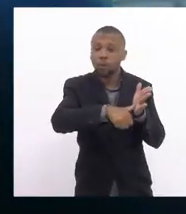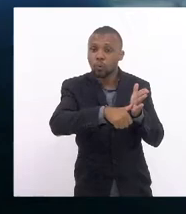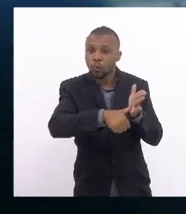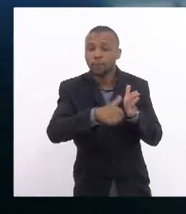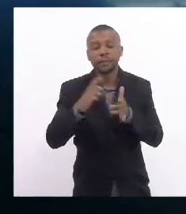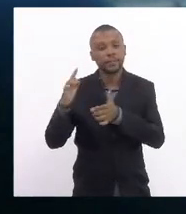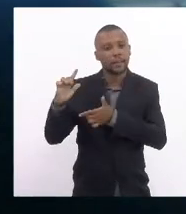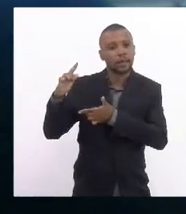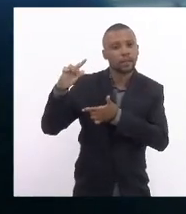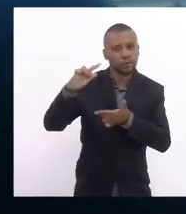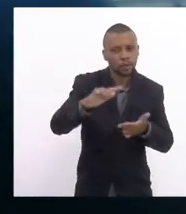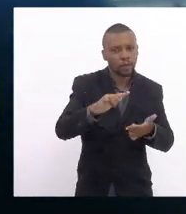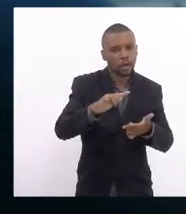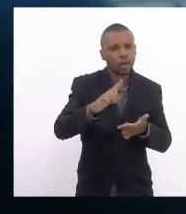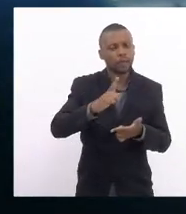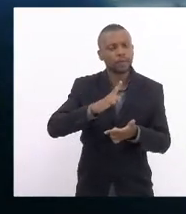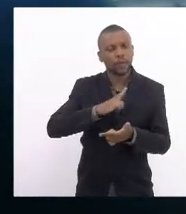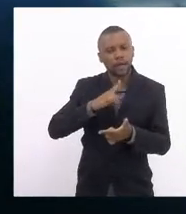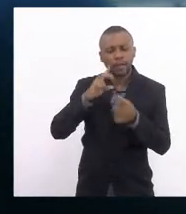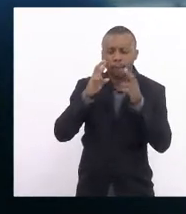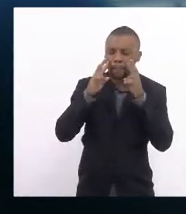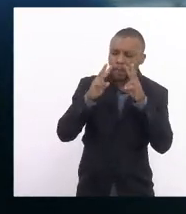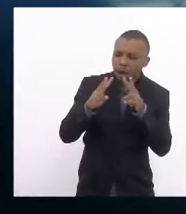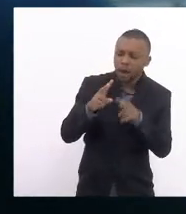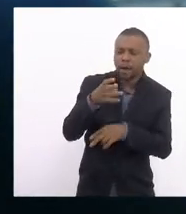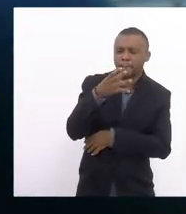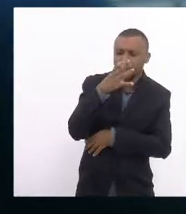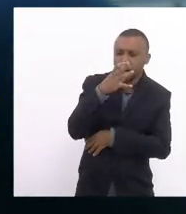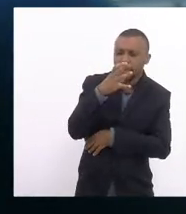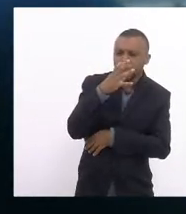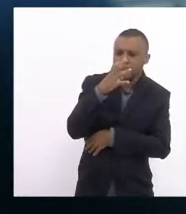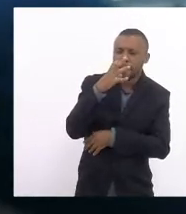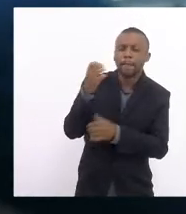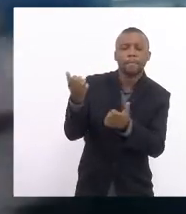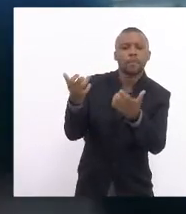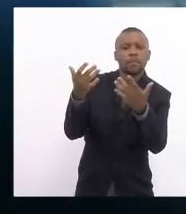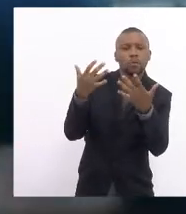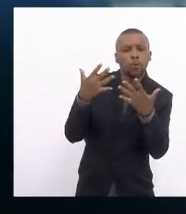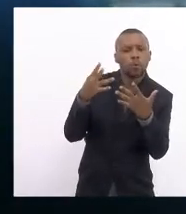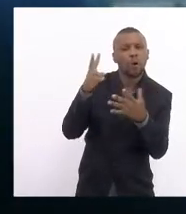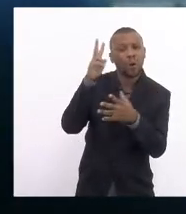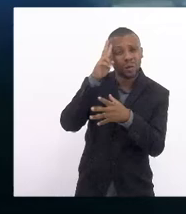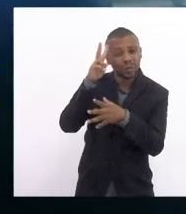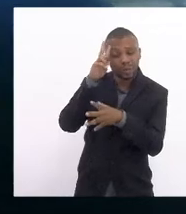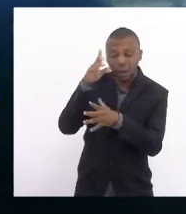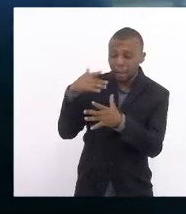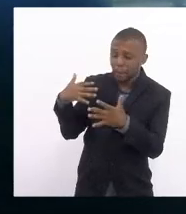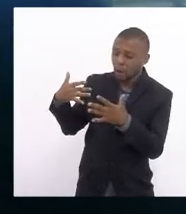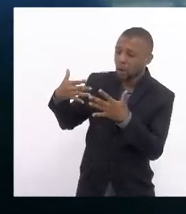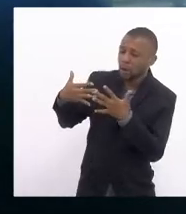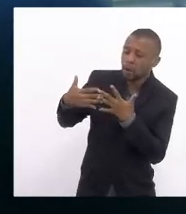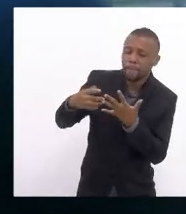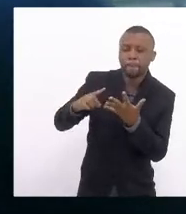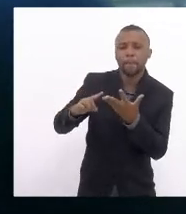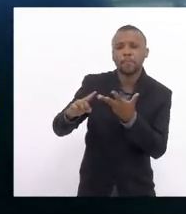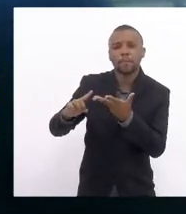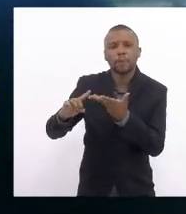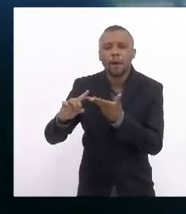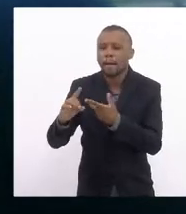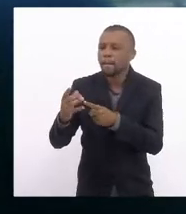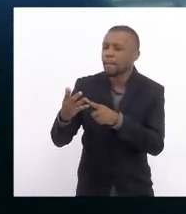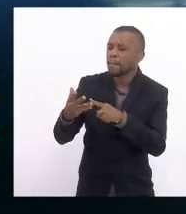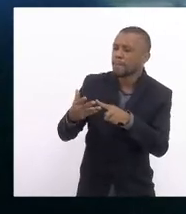ouvindo todas as considerações sobre a história desse clube, os problemas da justiça e a questão